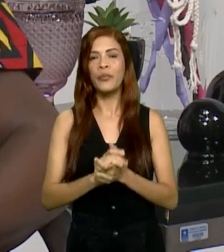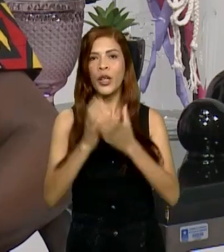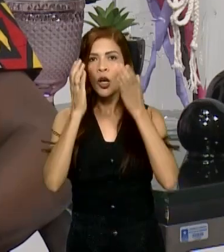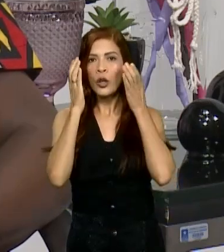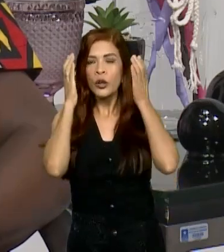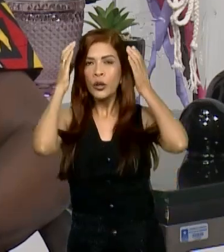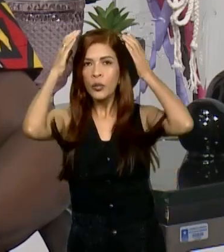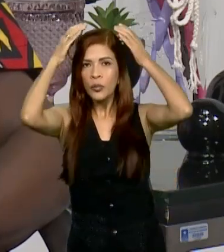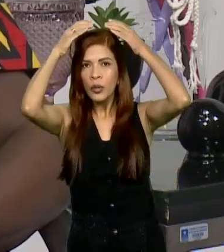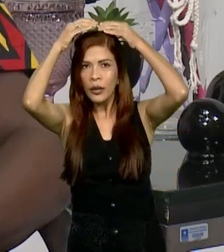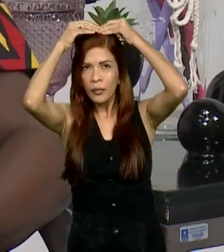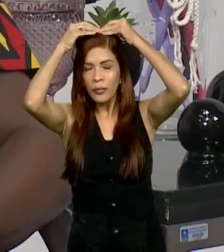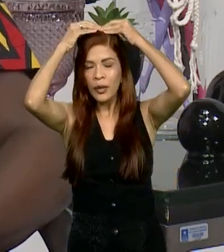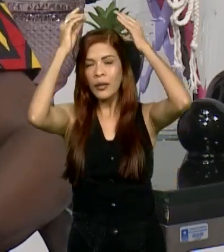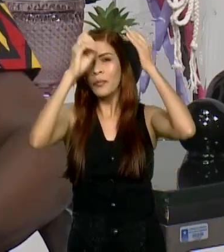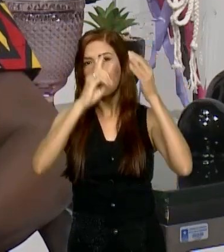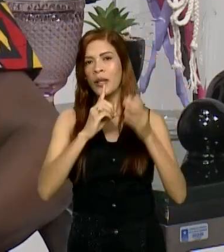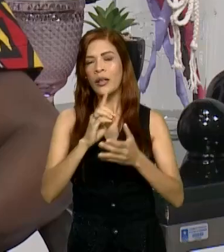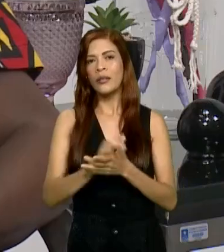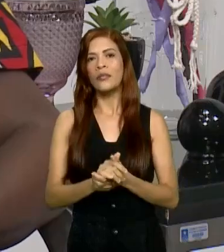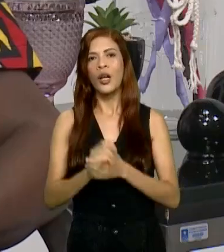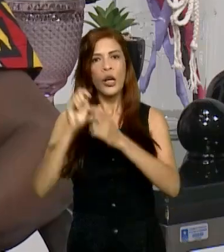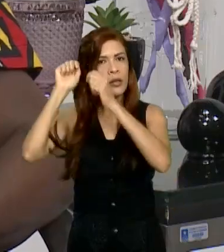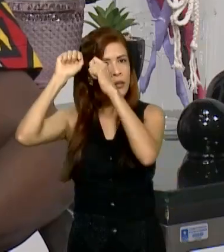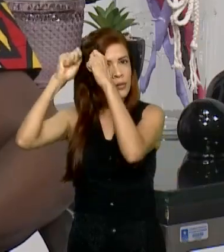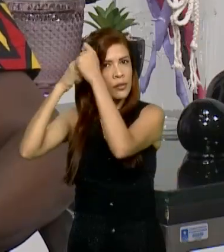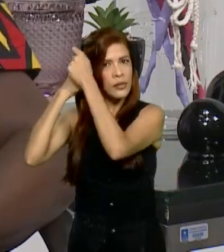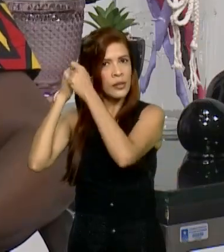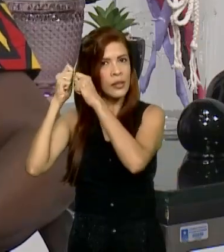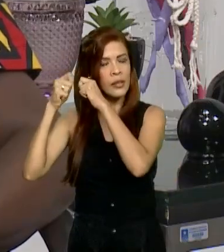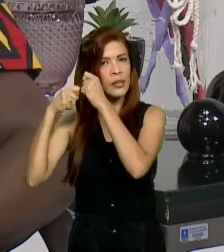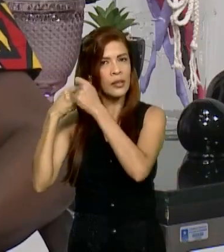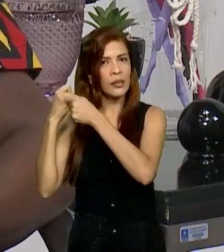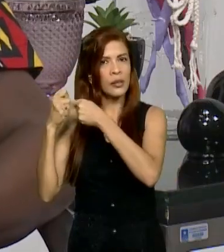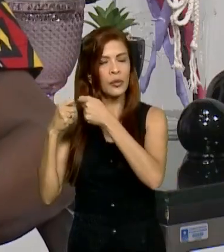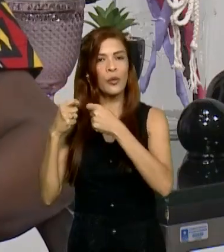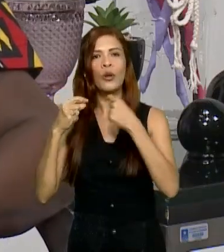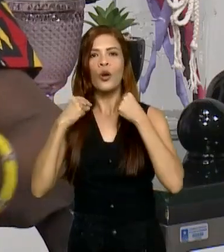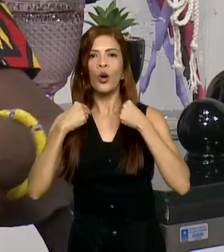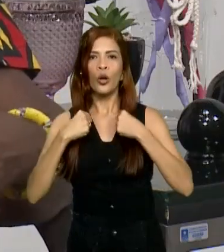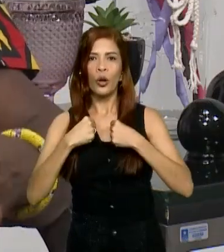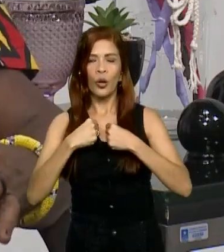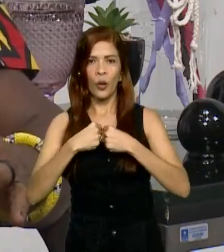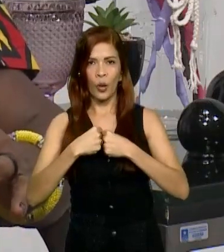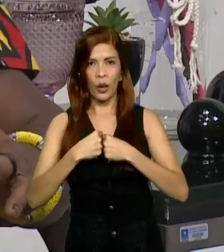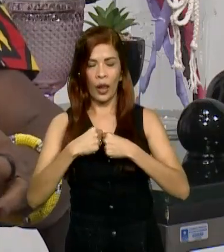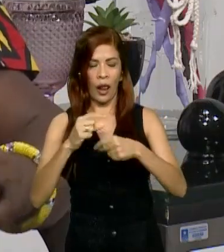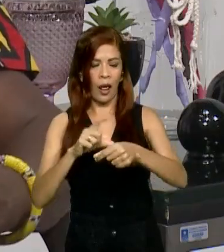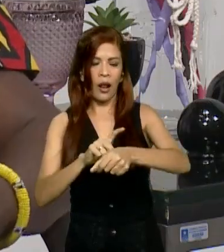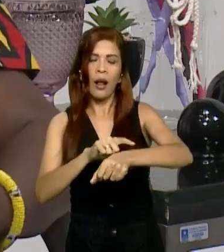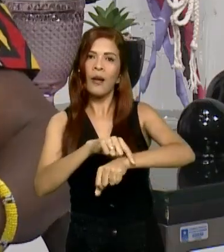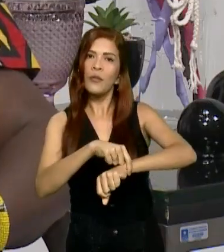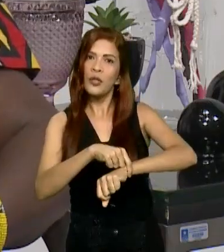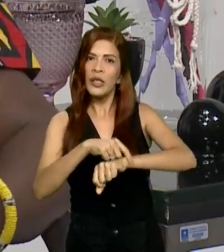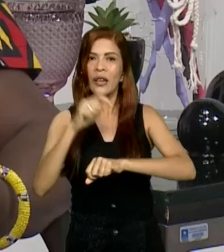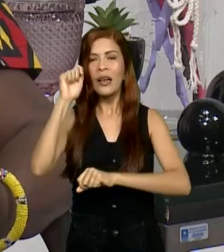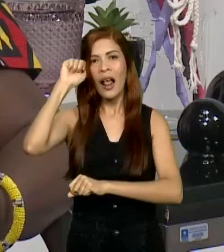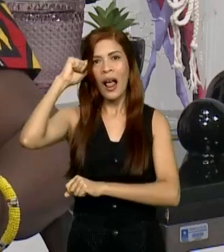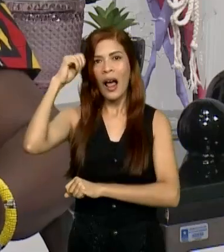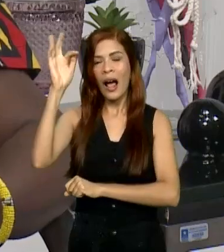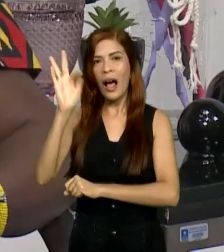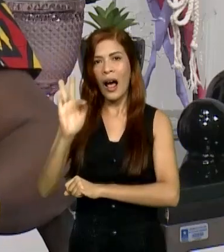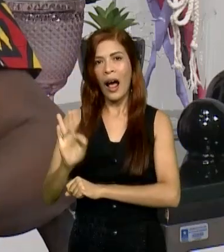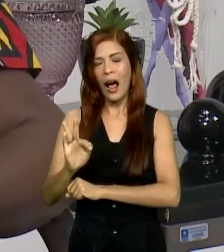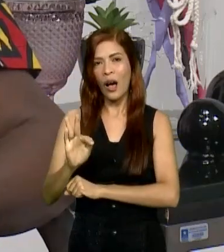cor do tecido e também estou usando tranças. Estou usando um colar afro também com a pulseira afro, com a